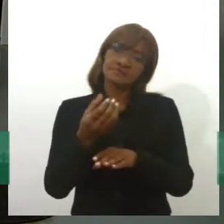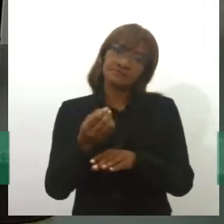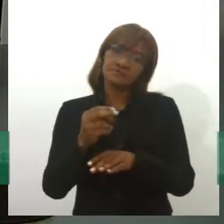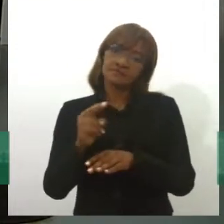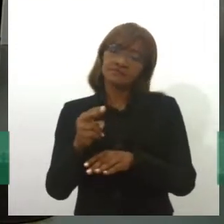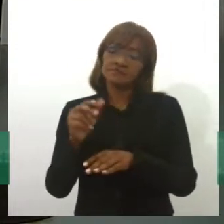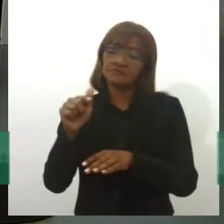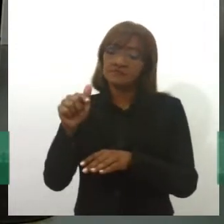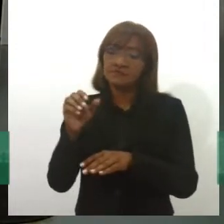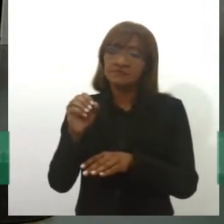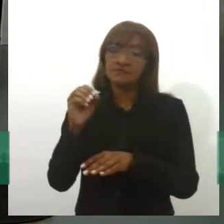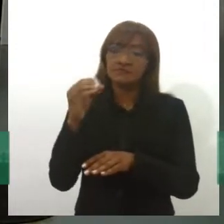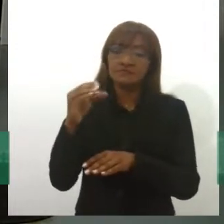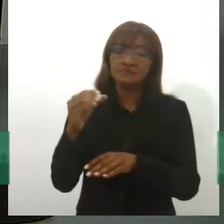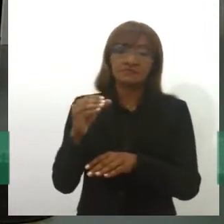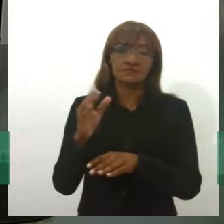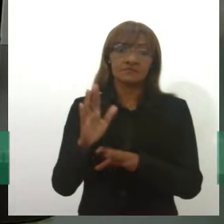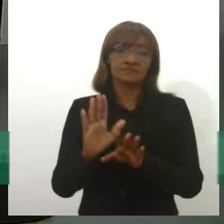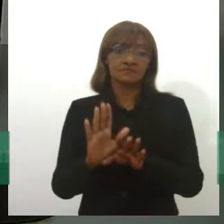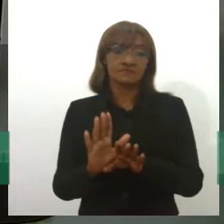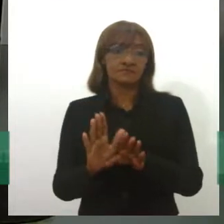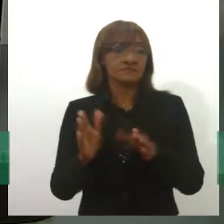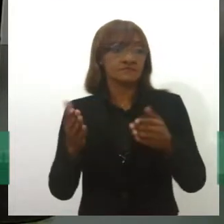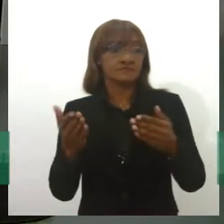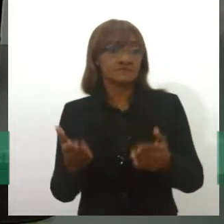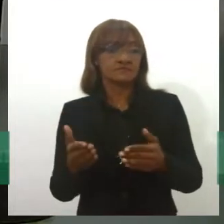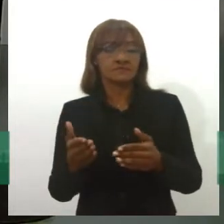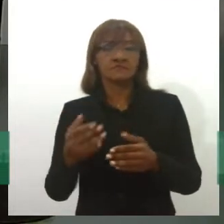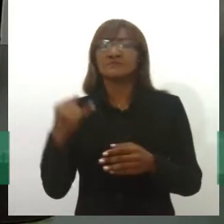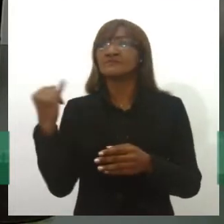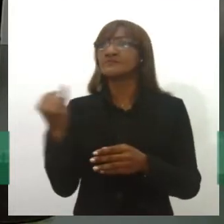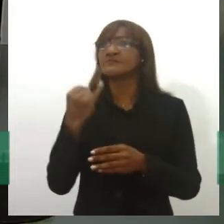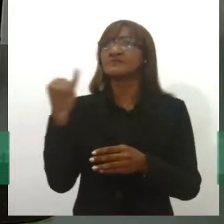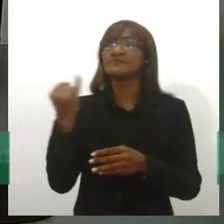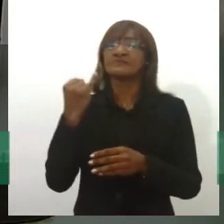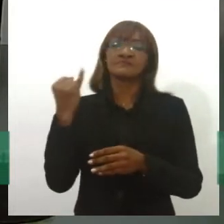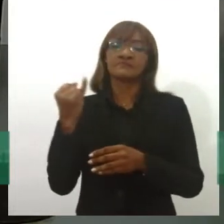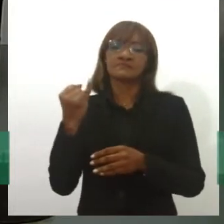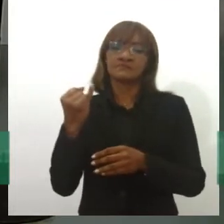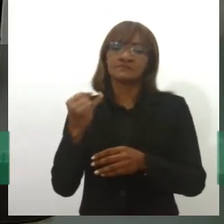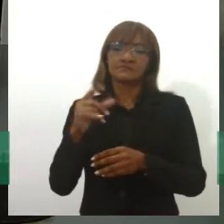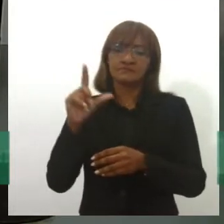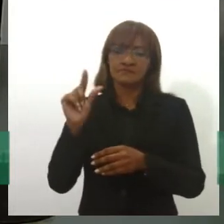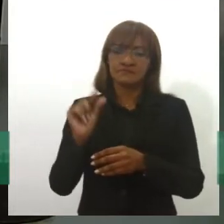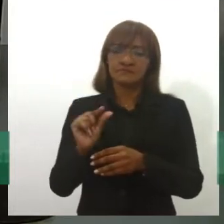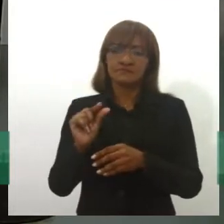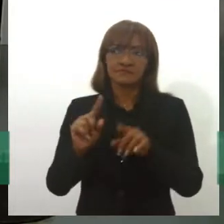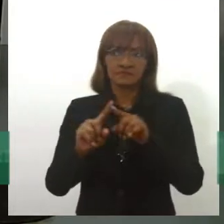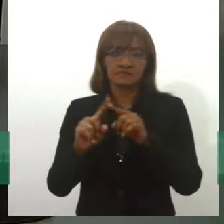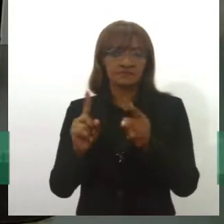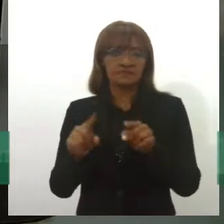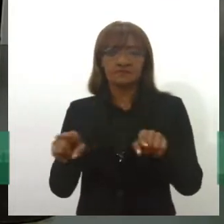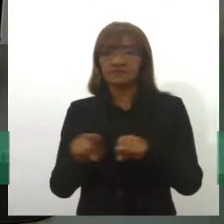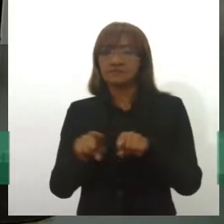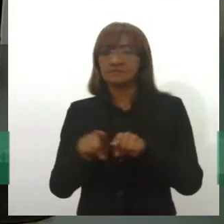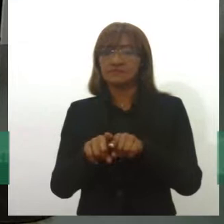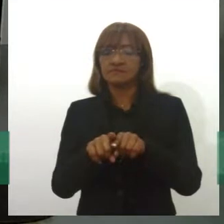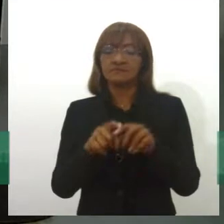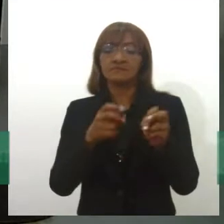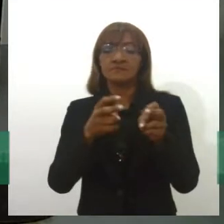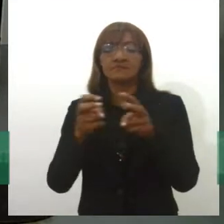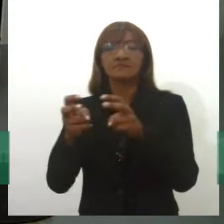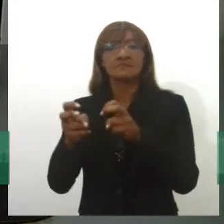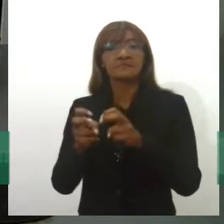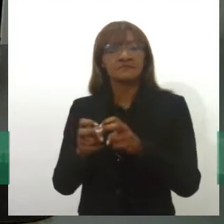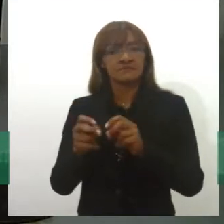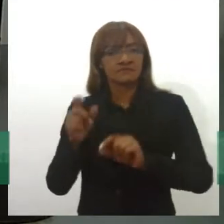o preço do combustível na bomba. Então, é um impacto bem importante aí, uma redução bem importante do preço. Mas, de novo, a gente vai ver o real impacto